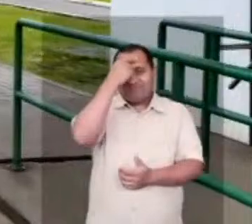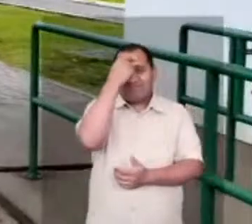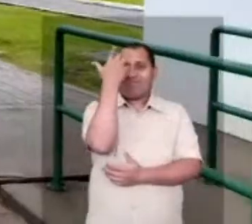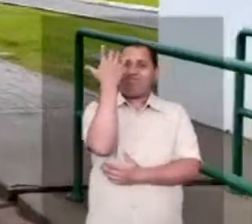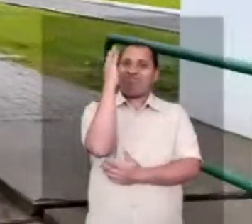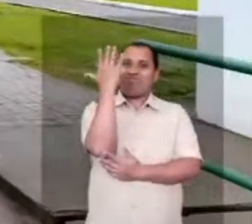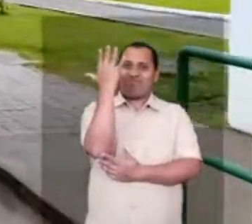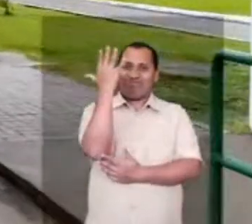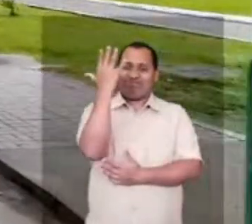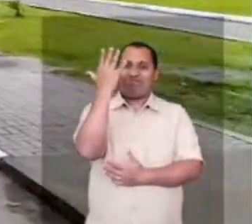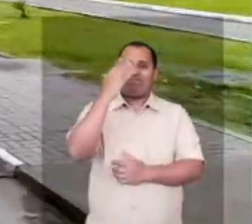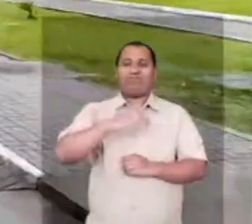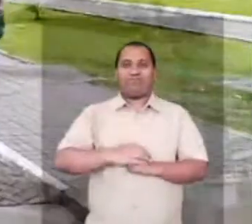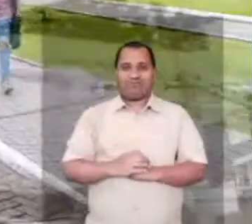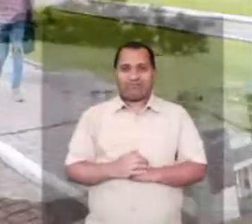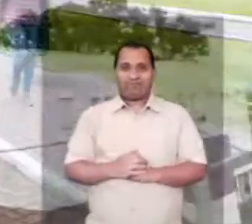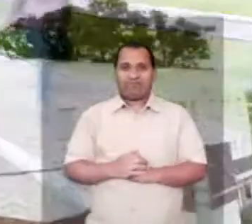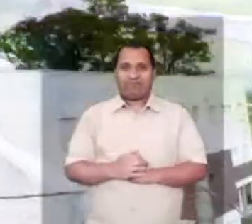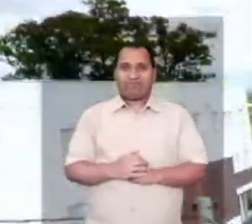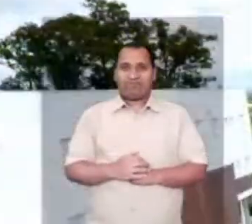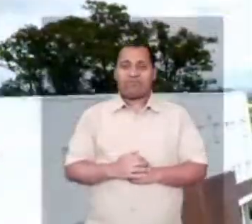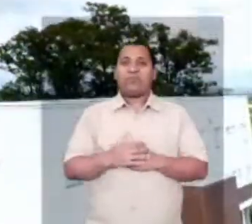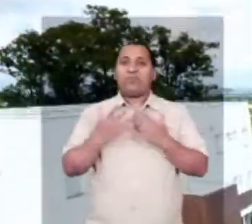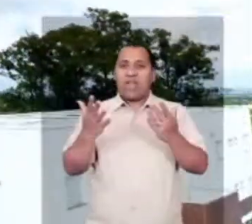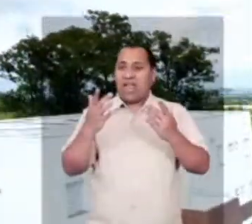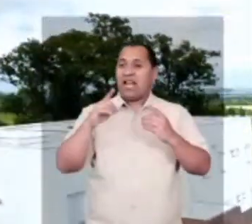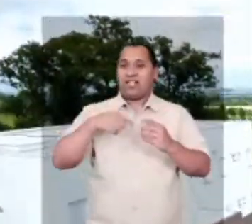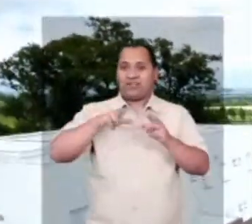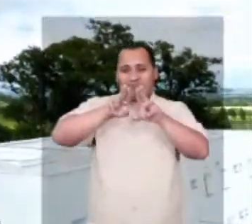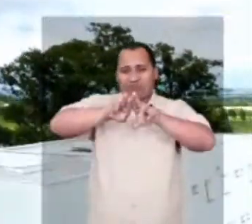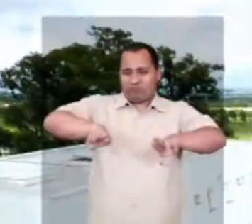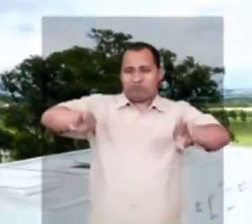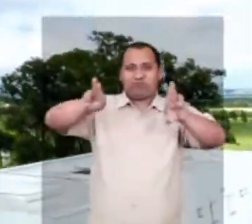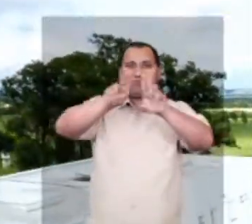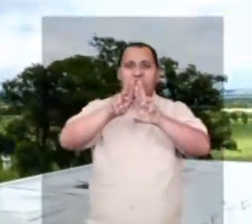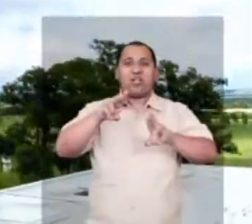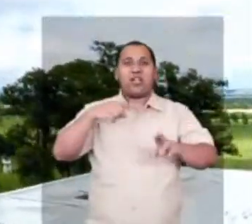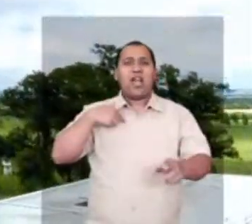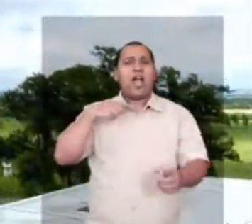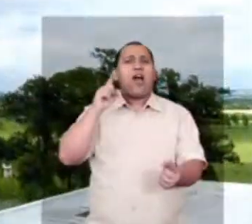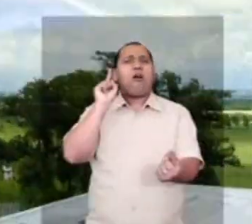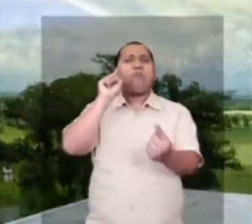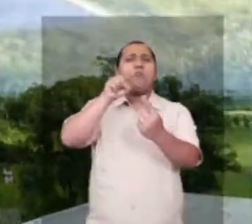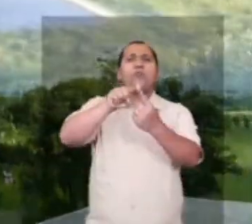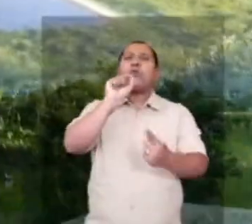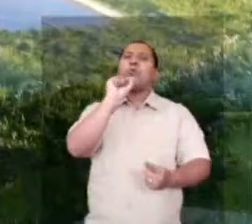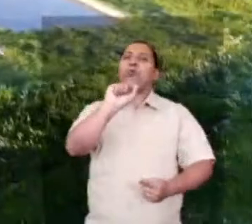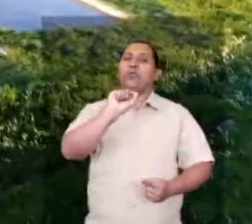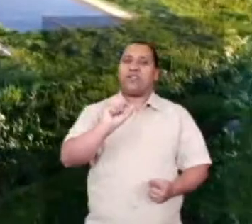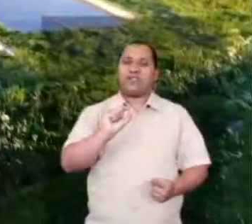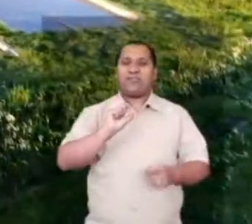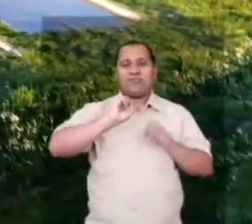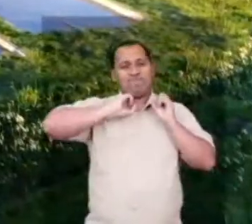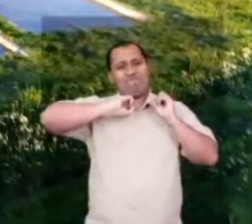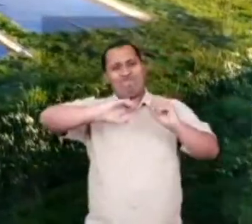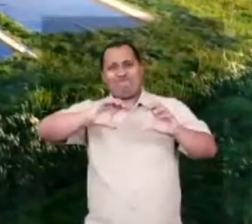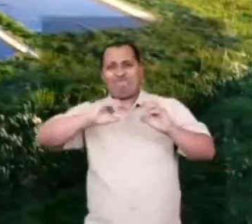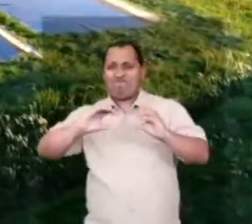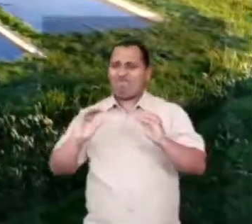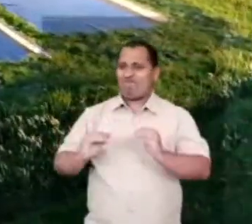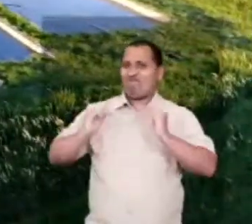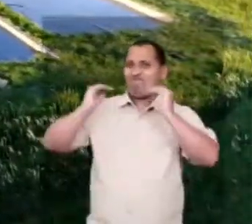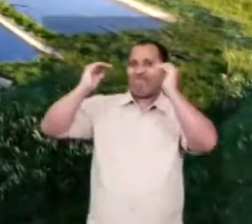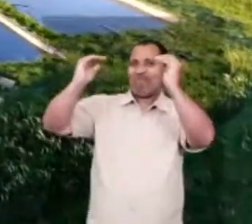Esta é a Universidade Federal do Pampa, uma universidade que tem por finalidade a